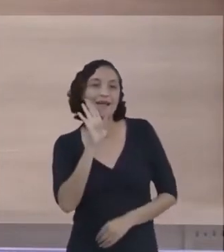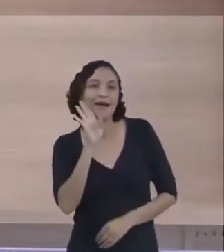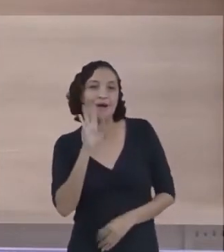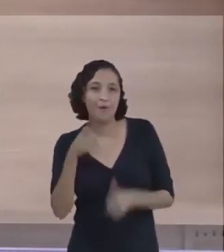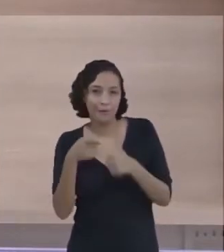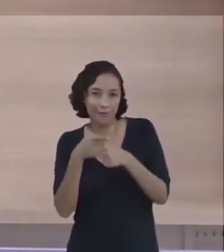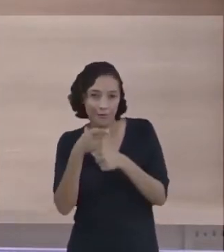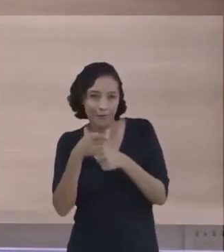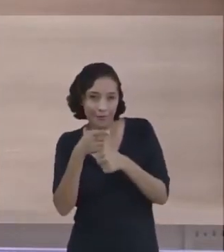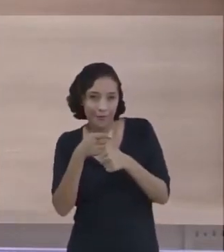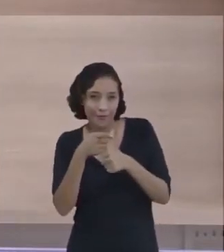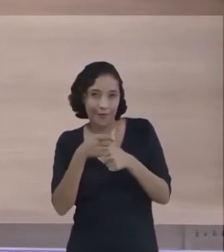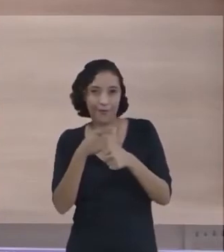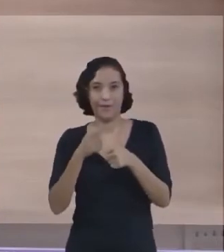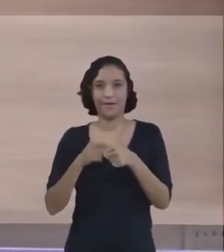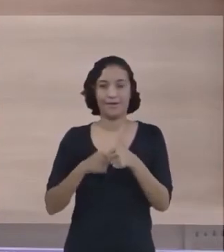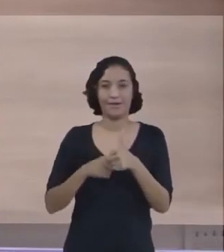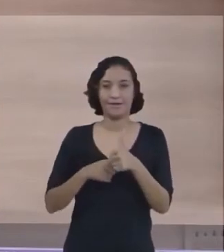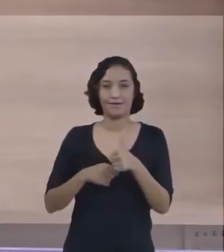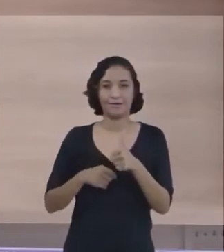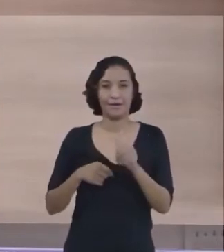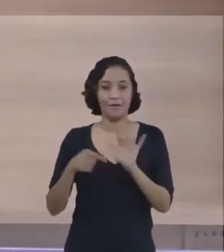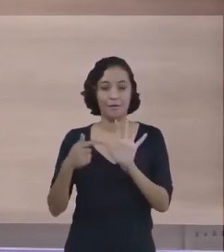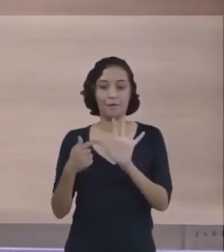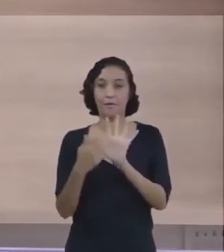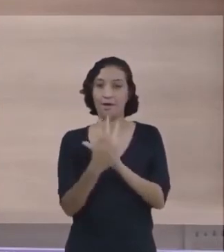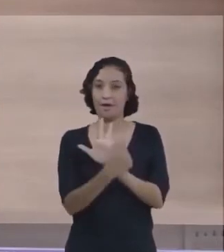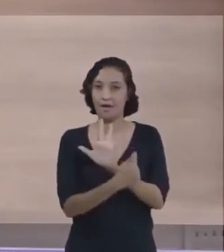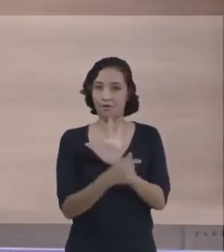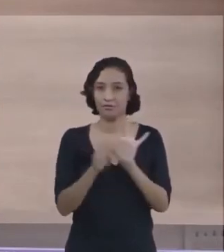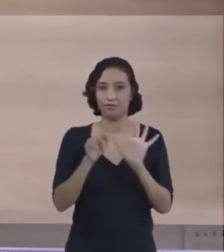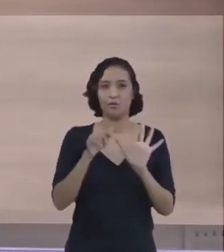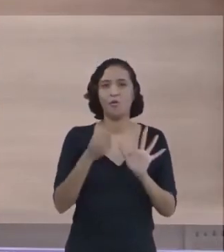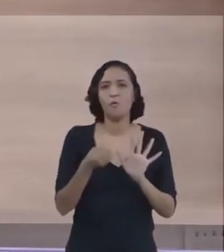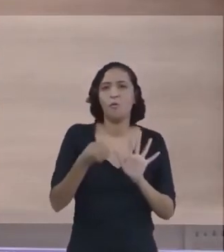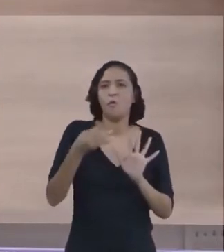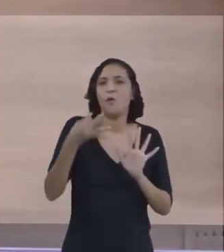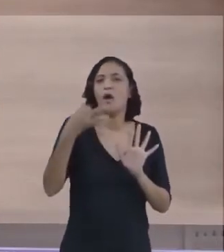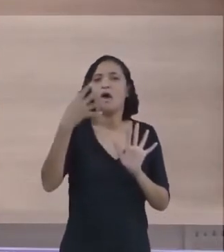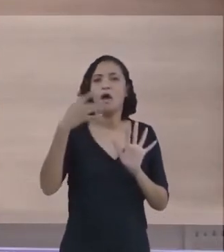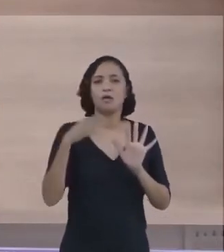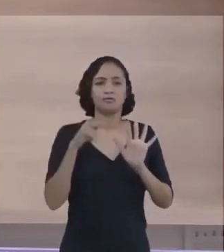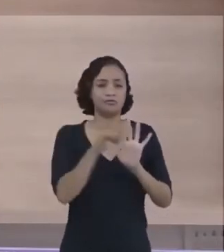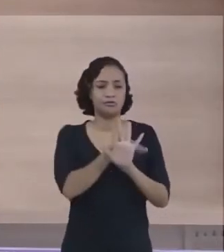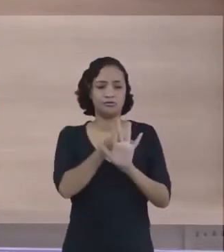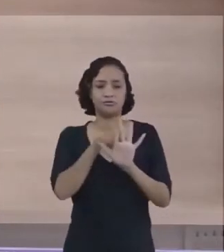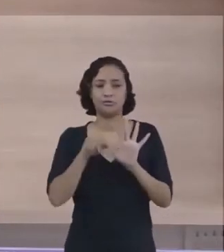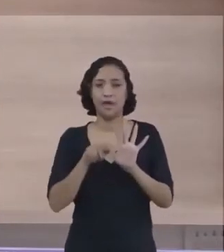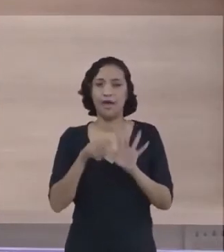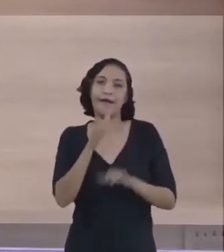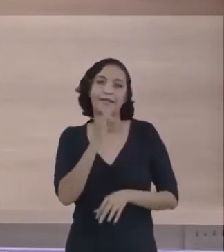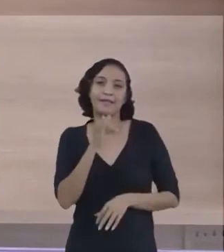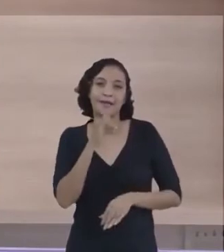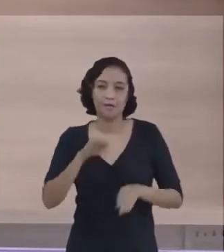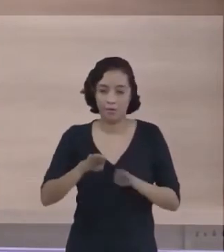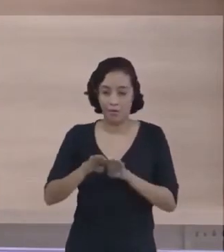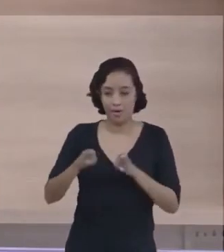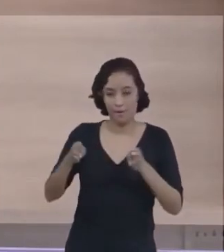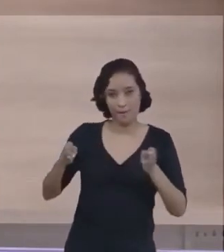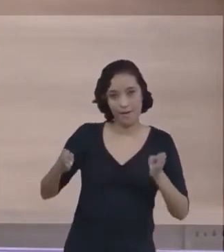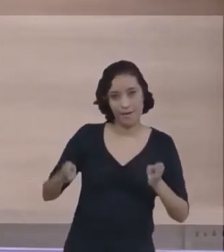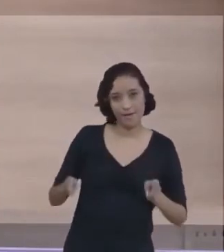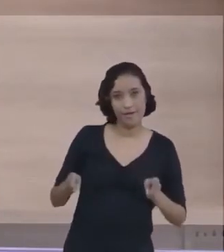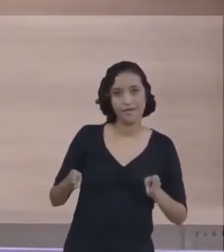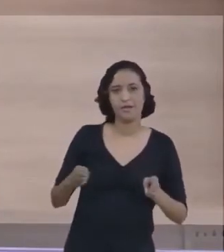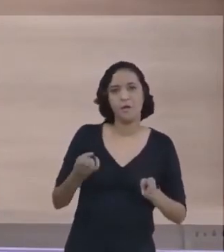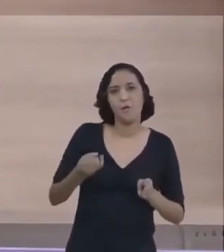polegada, o palmo, quantos palmos tem essa mesa? Eu quero